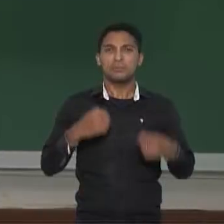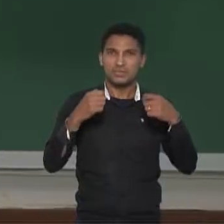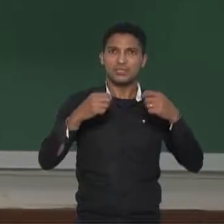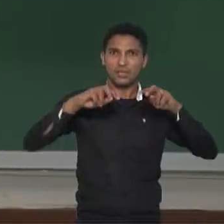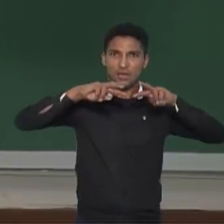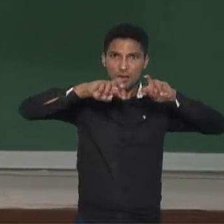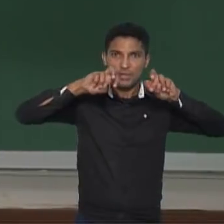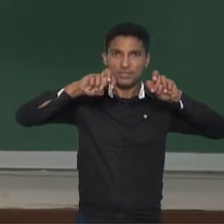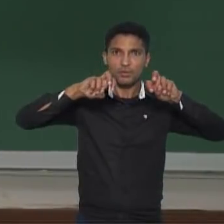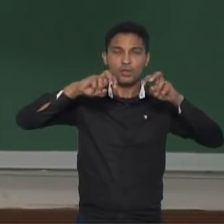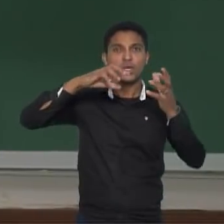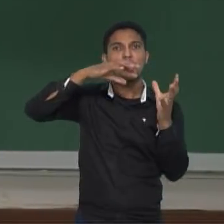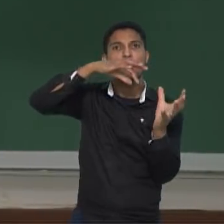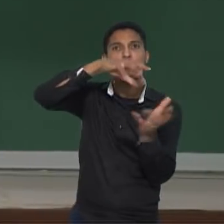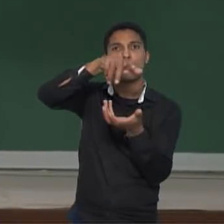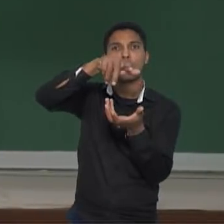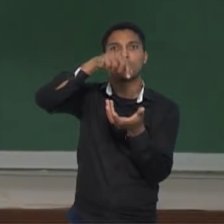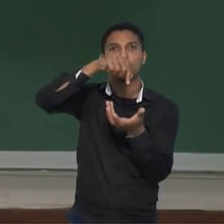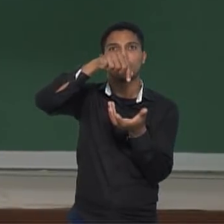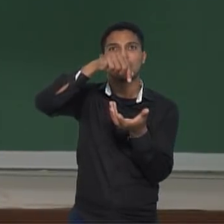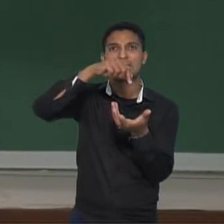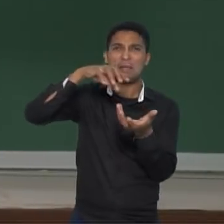suportando essa lógica do consumo, né?